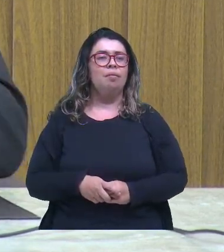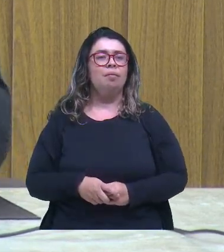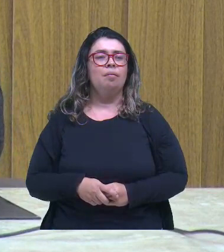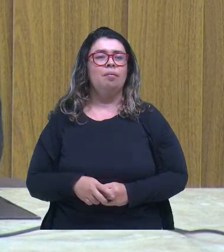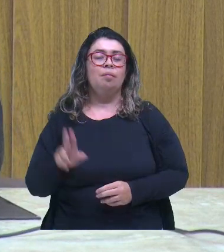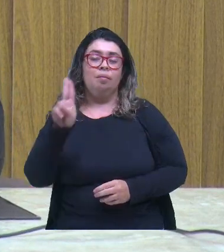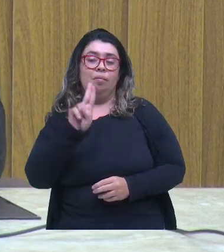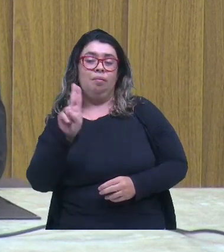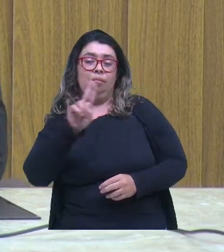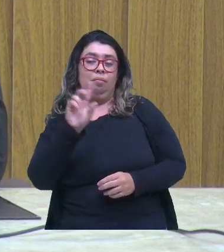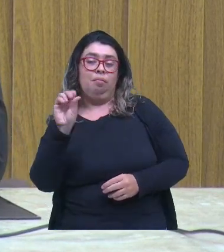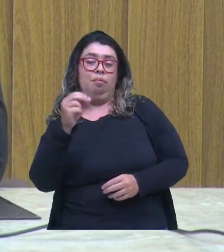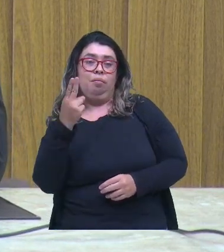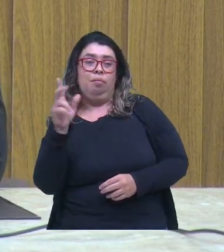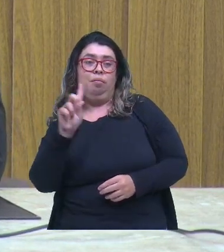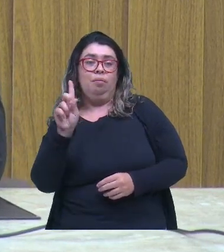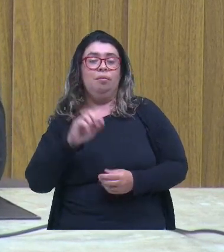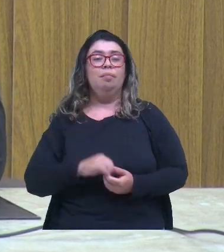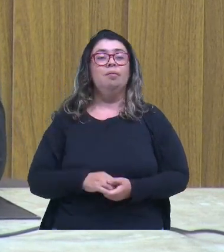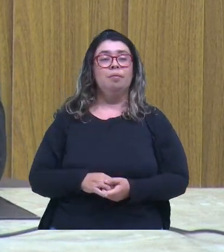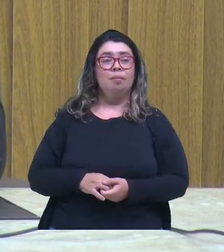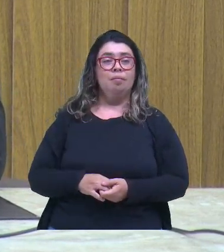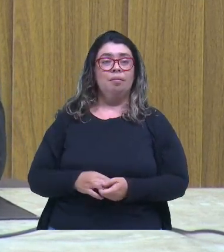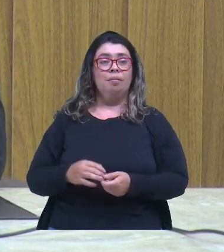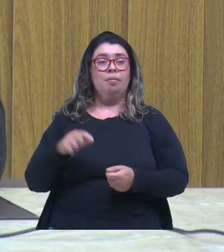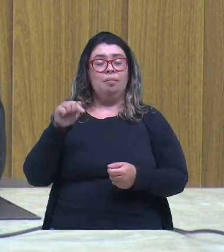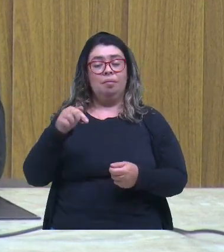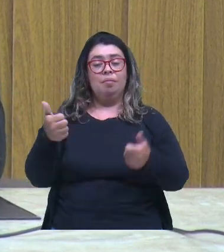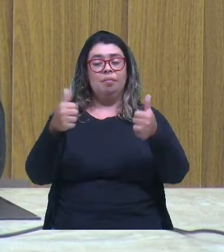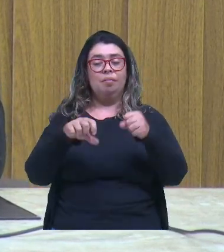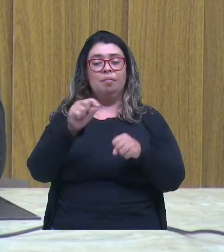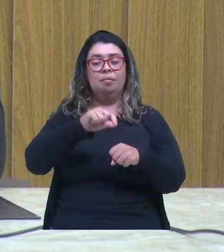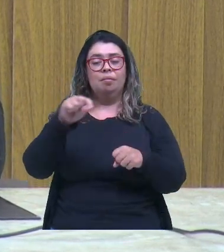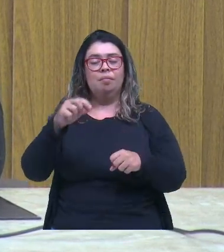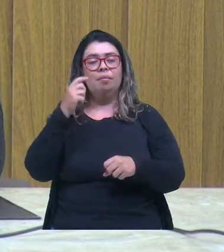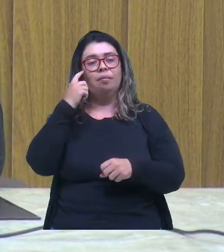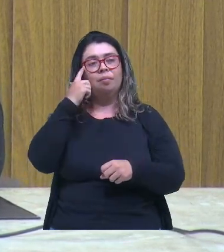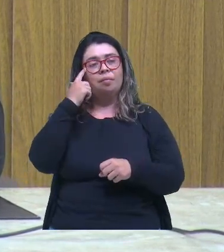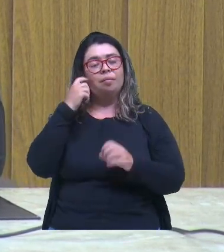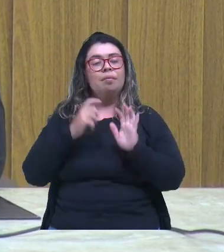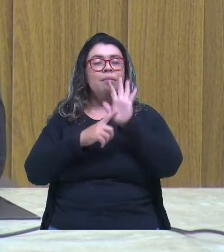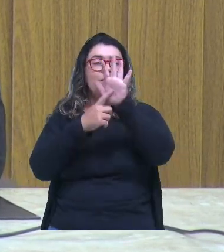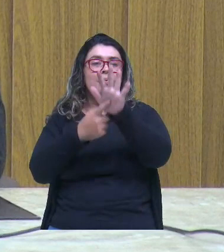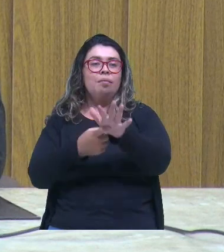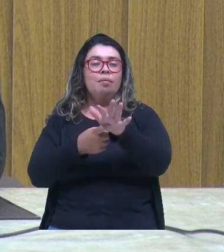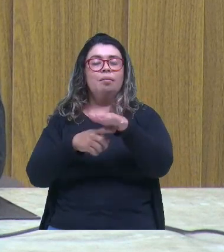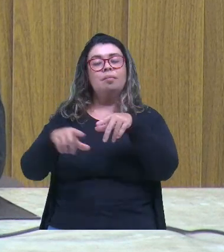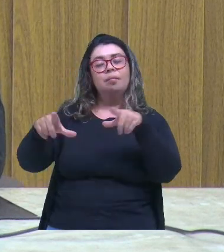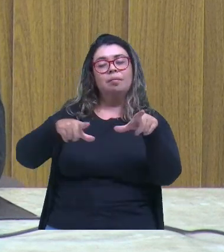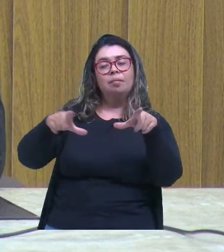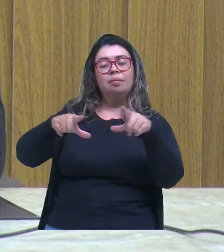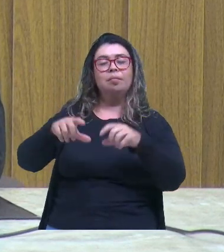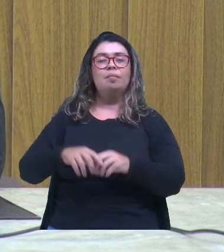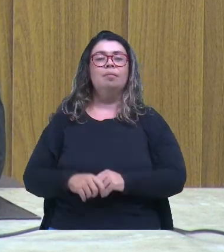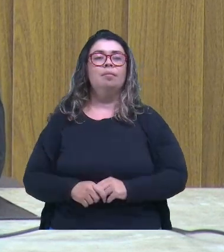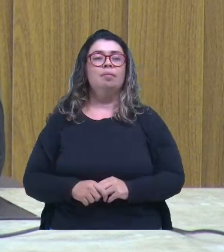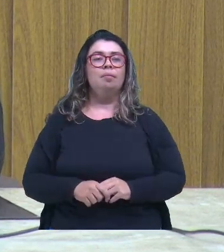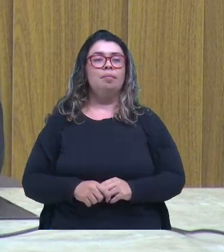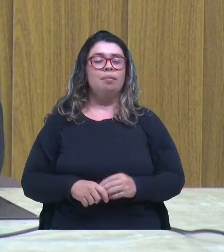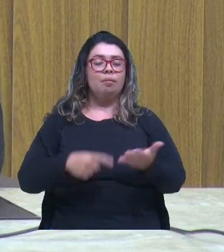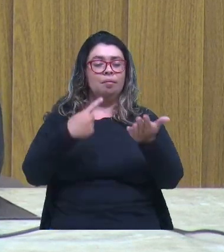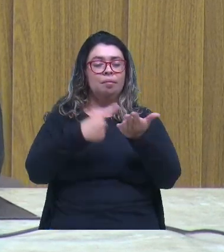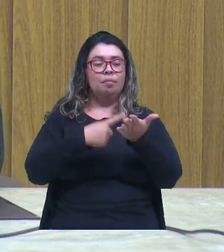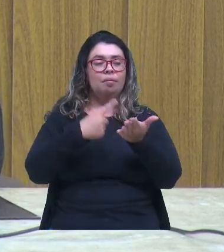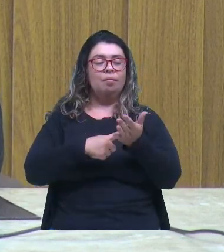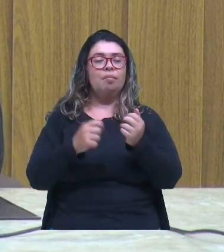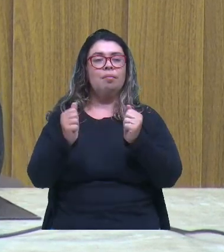não o hábito, aqui estão aqueles que se destacaram por seu trabalho, comprometidos